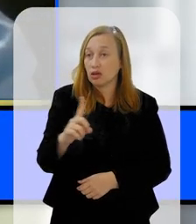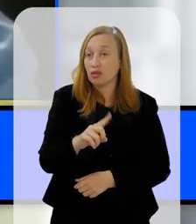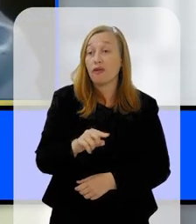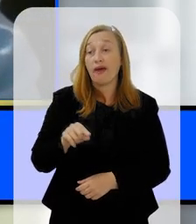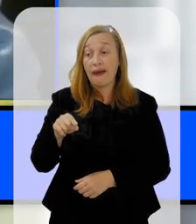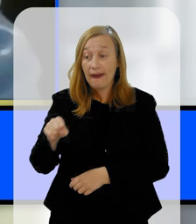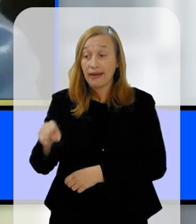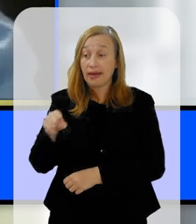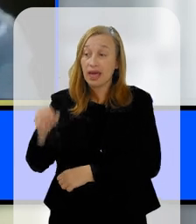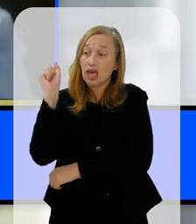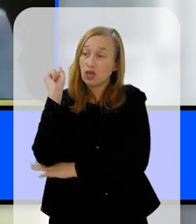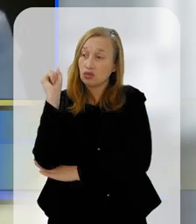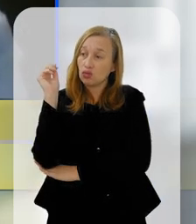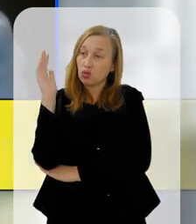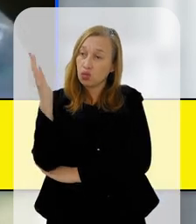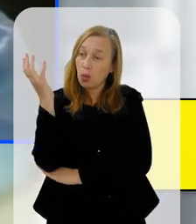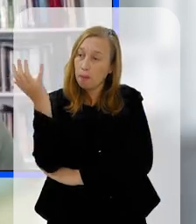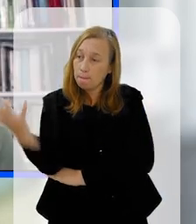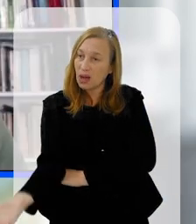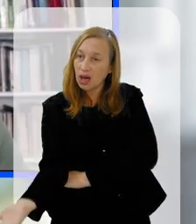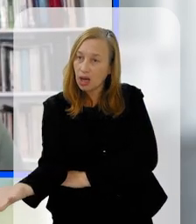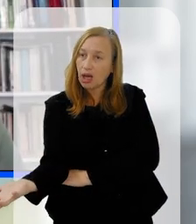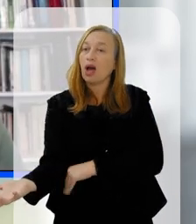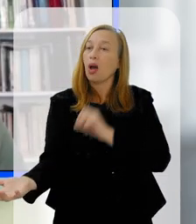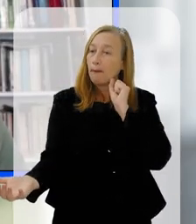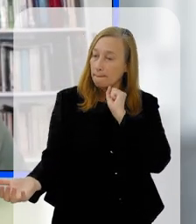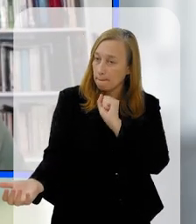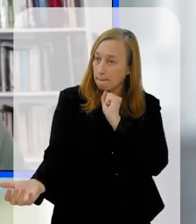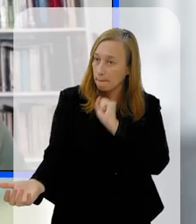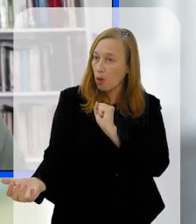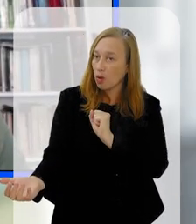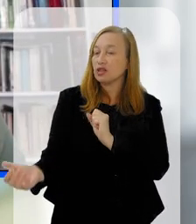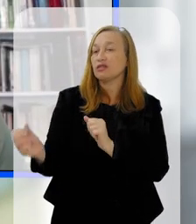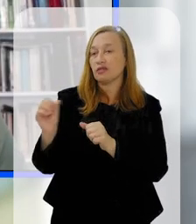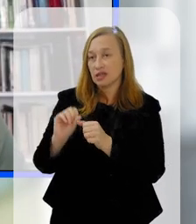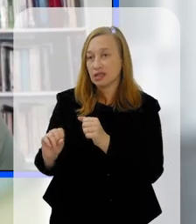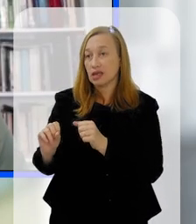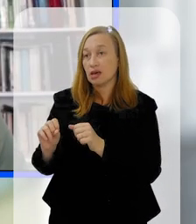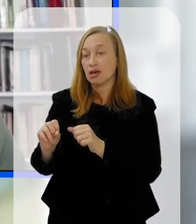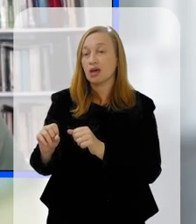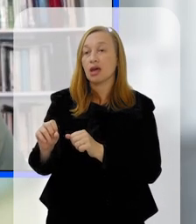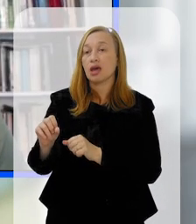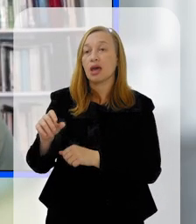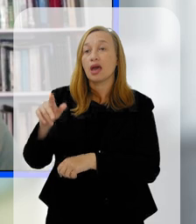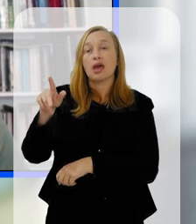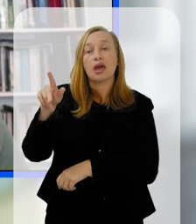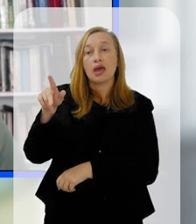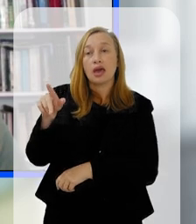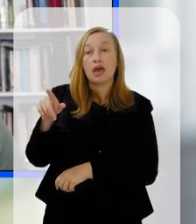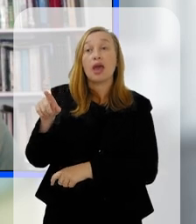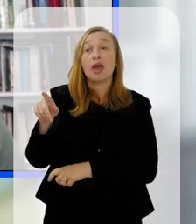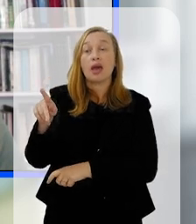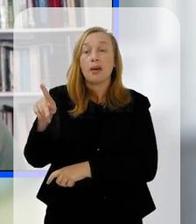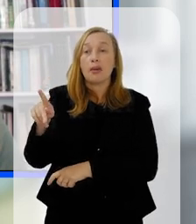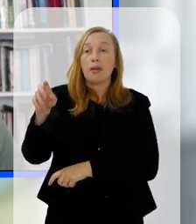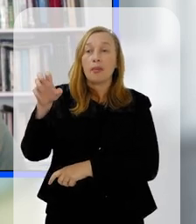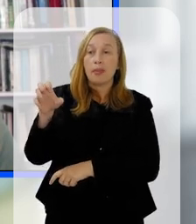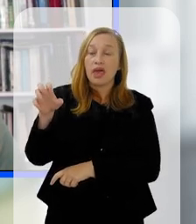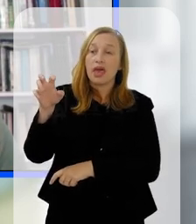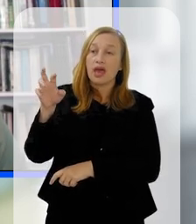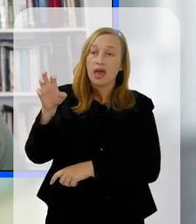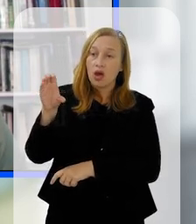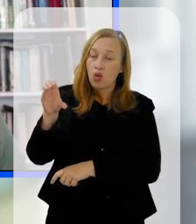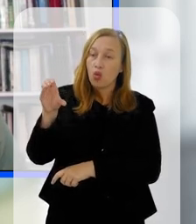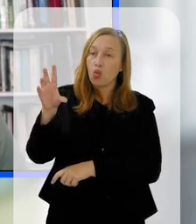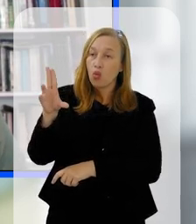está desmatado, pode fazer até uma pecuária intensiva, lá já teve mineração, aqui pode ter